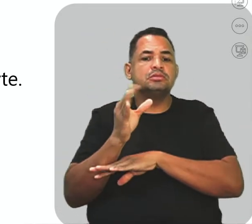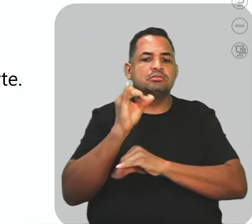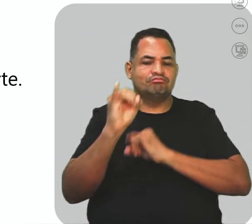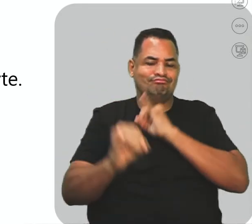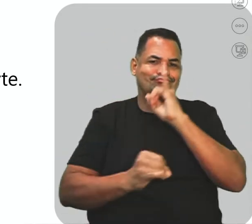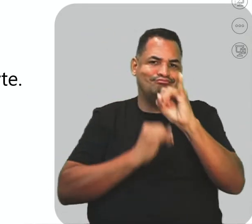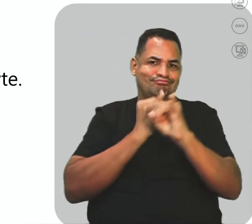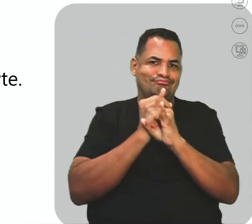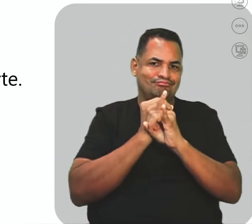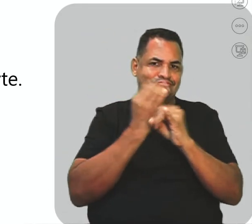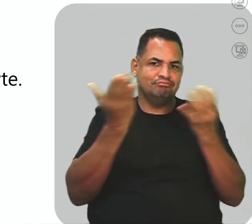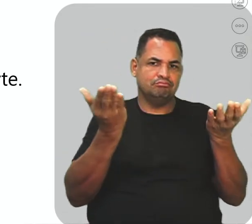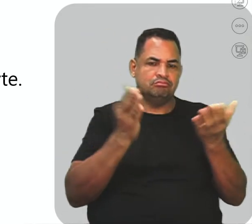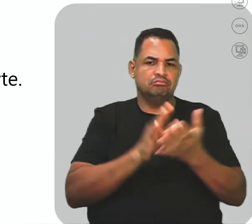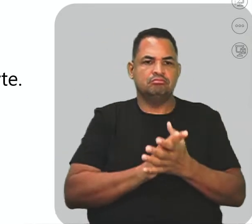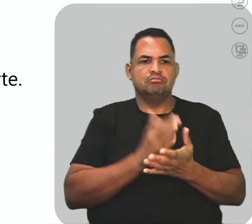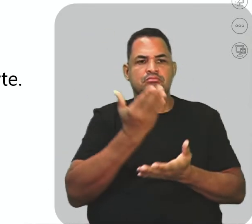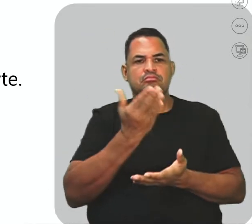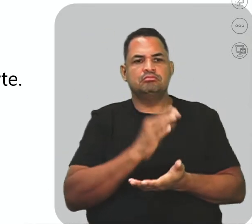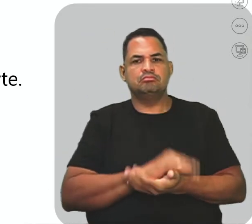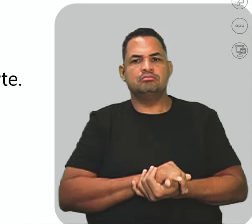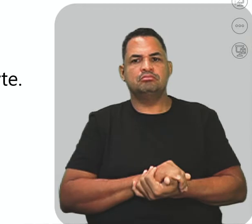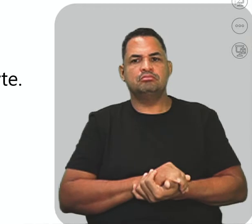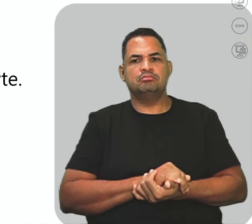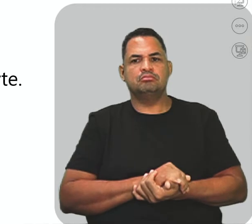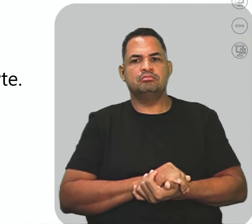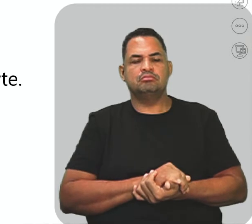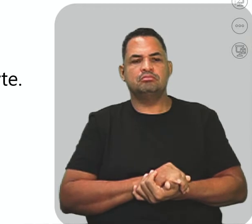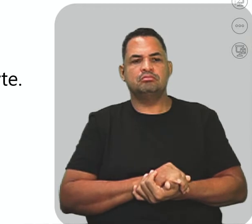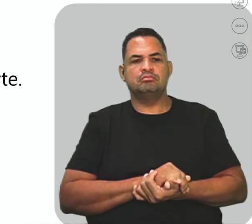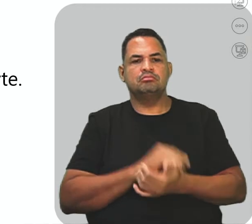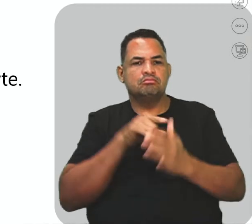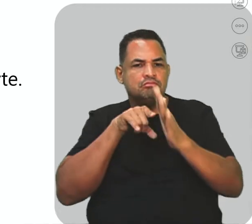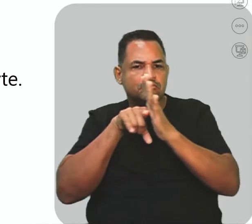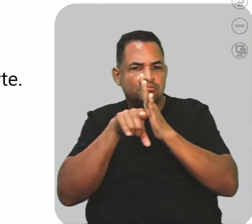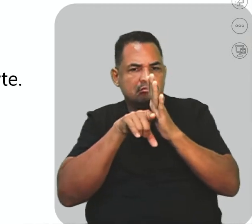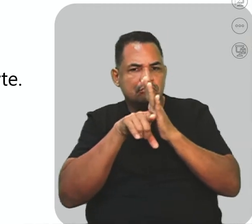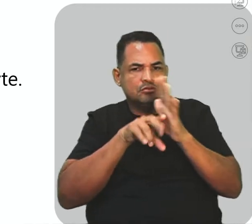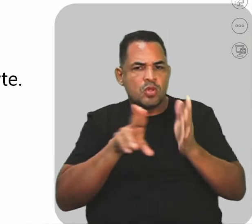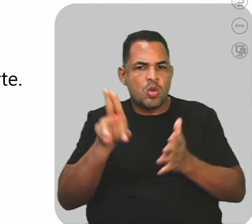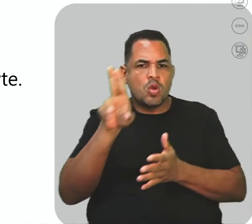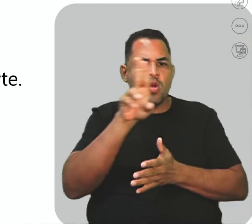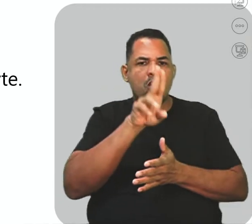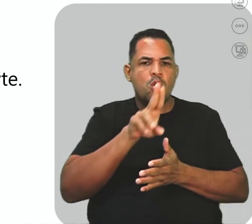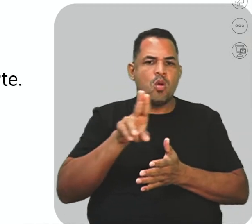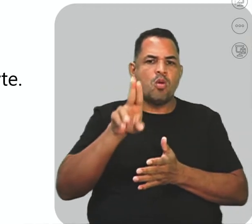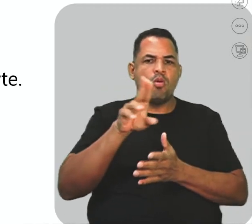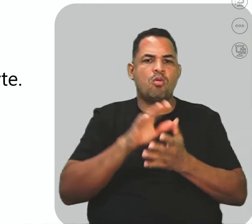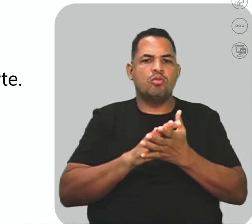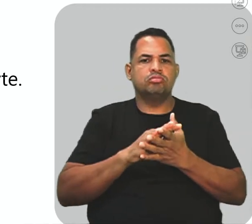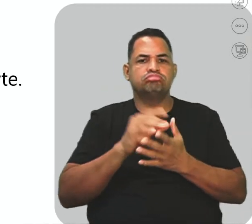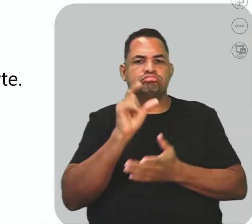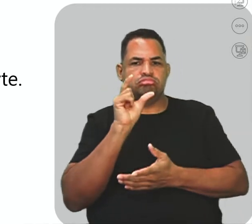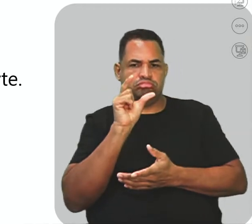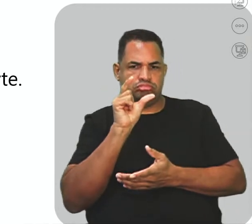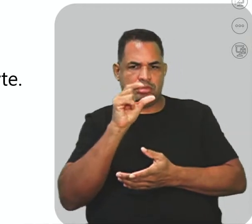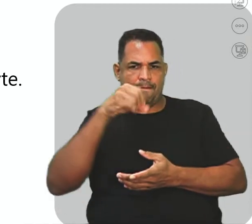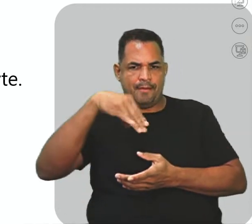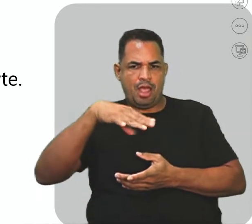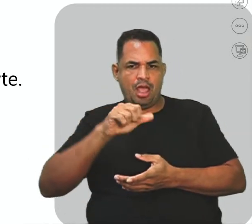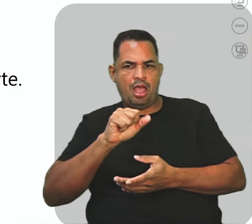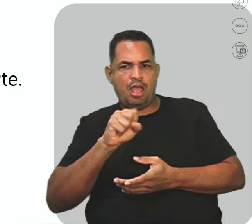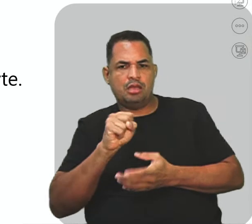O Globo 9/7/2000. Analisando o emprego do conectivo mas